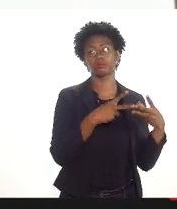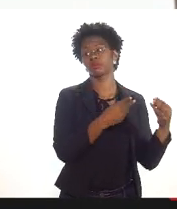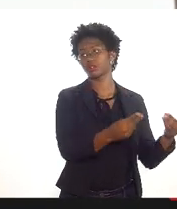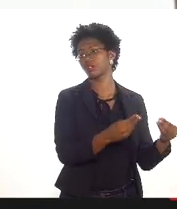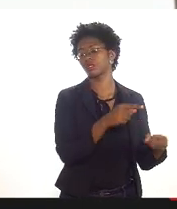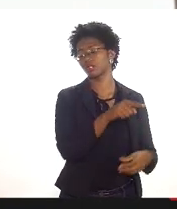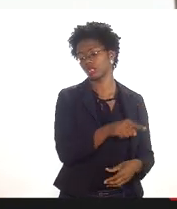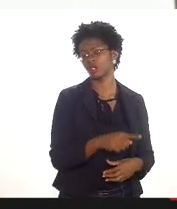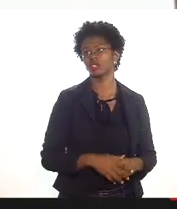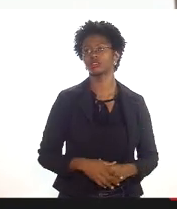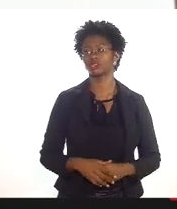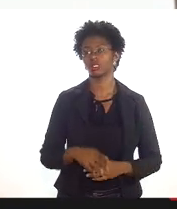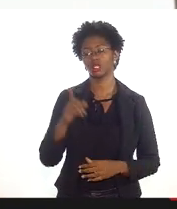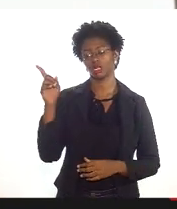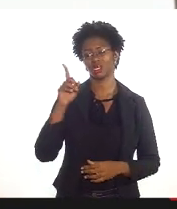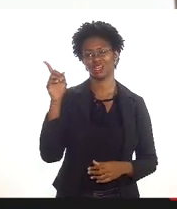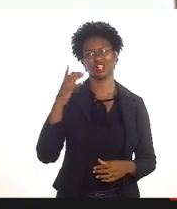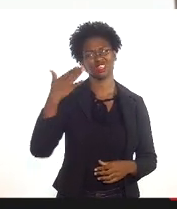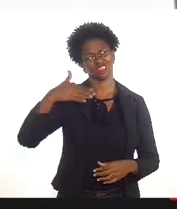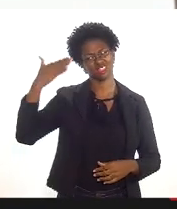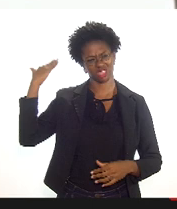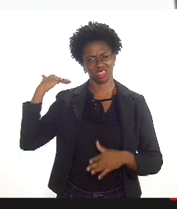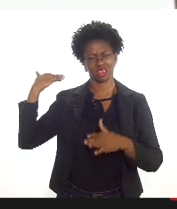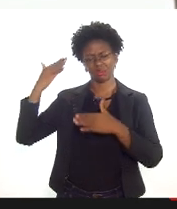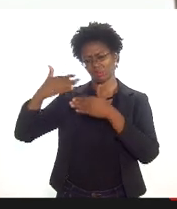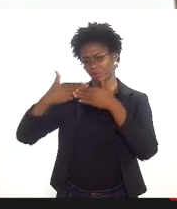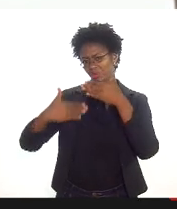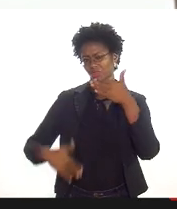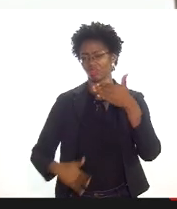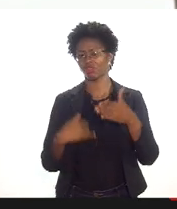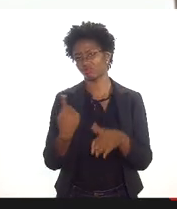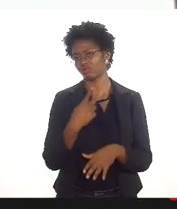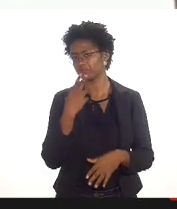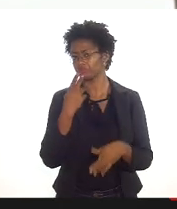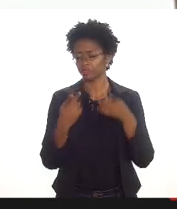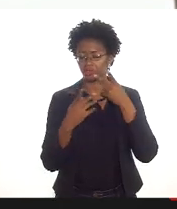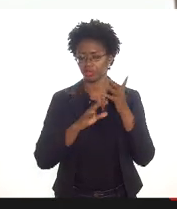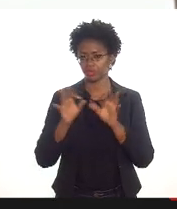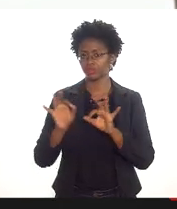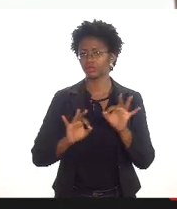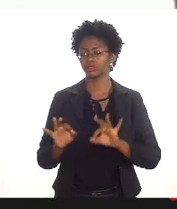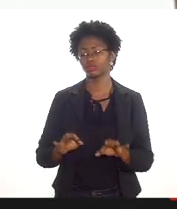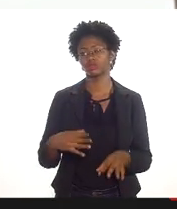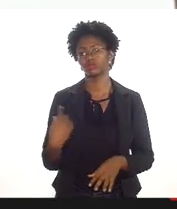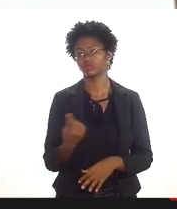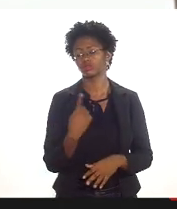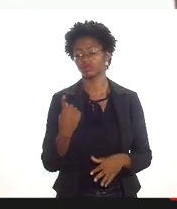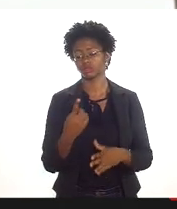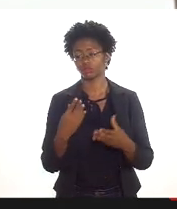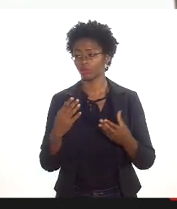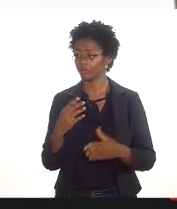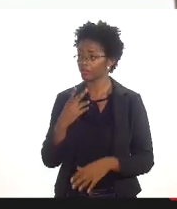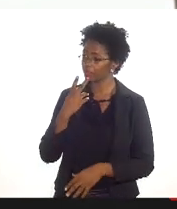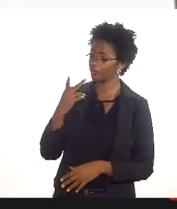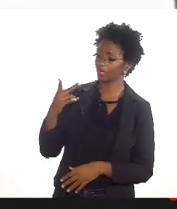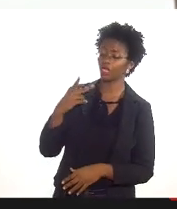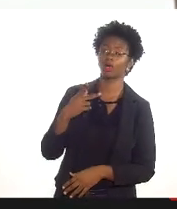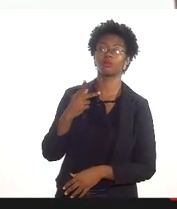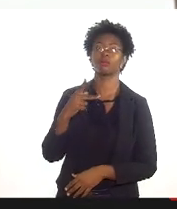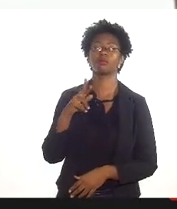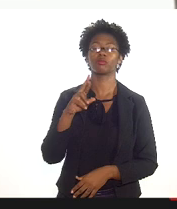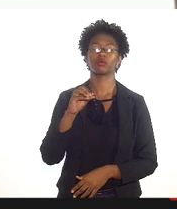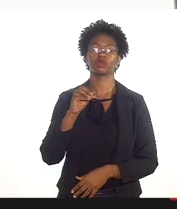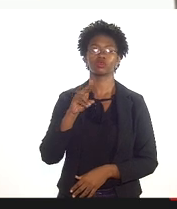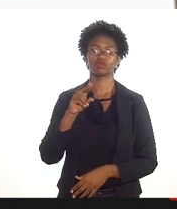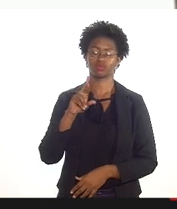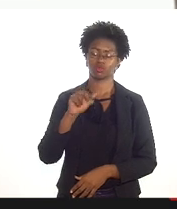Petrobras, dentro daquele roteiro que nós traçamos, nós vamos oficiar à Procuradoria-Geral da República